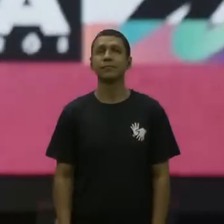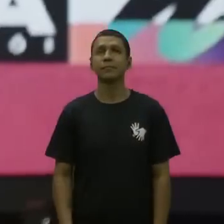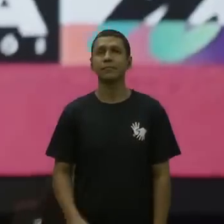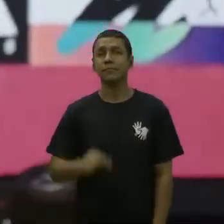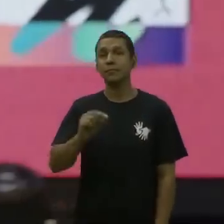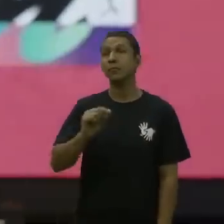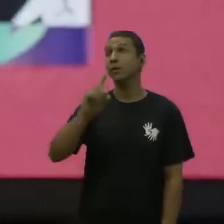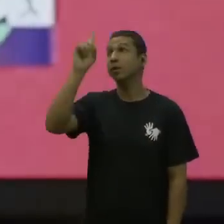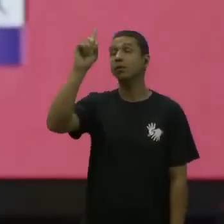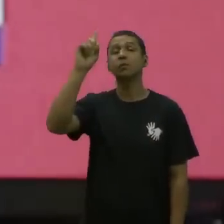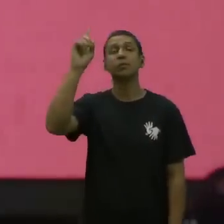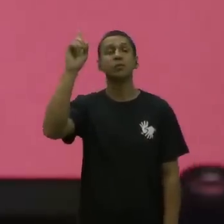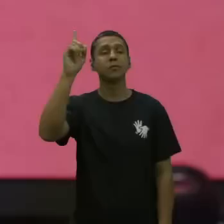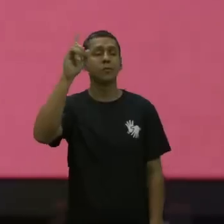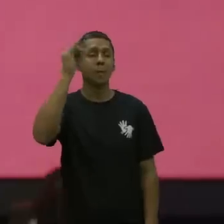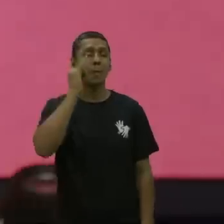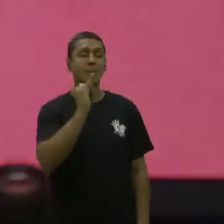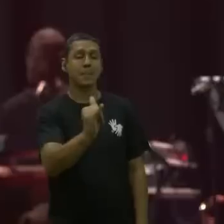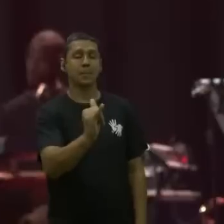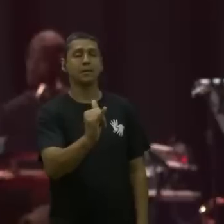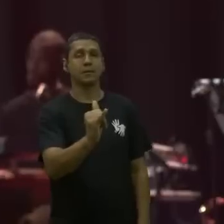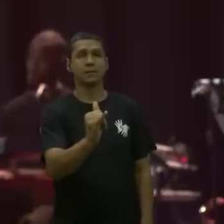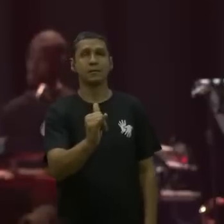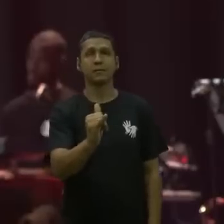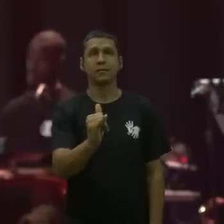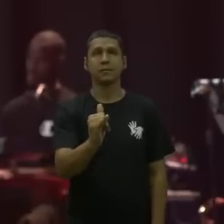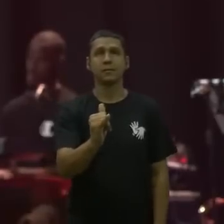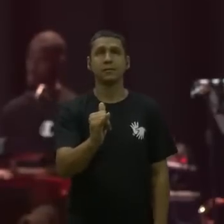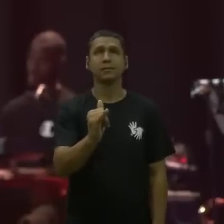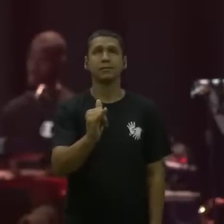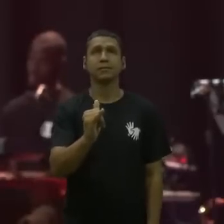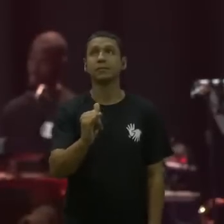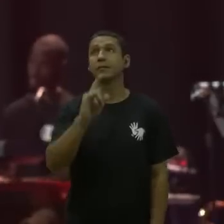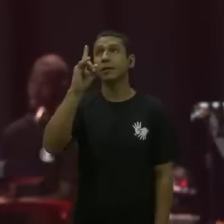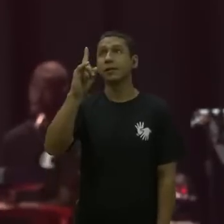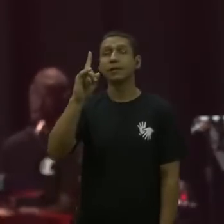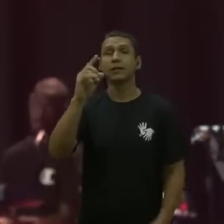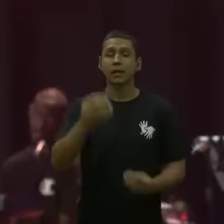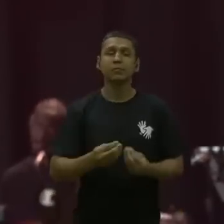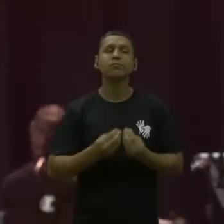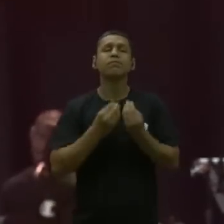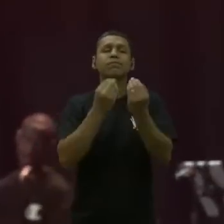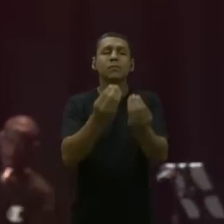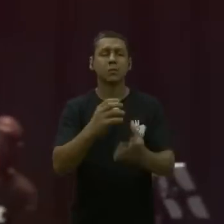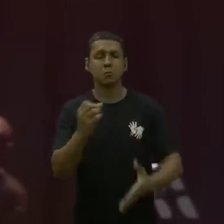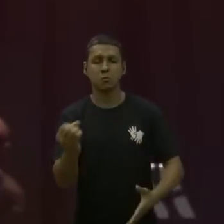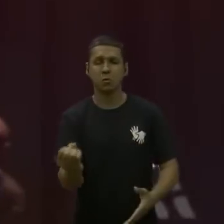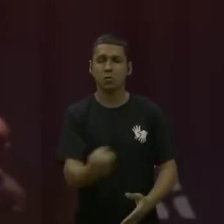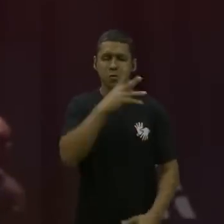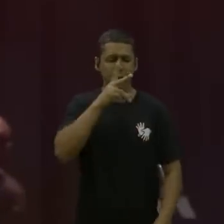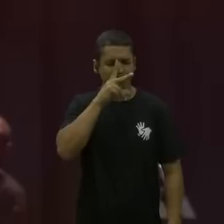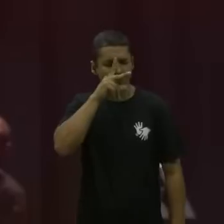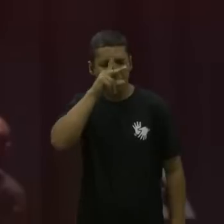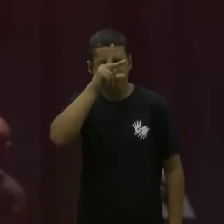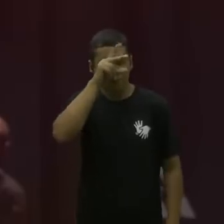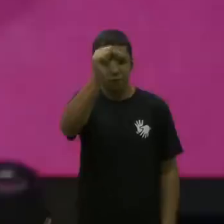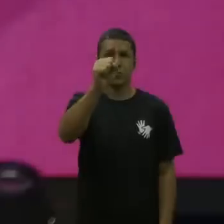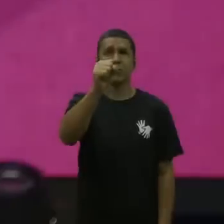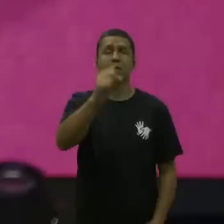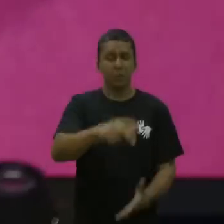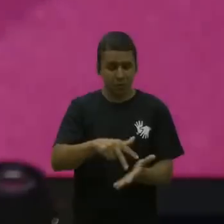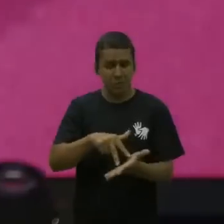O que Deus me mandou liberar, pastor Felipe, sobre essa igreja é: eu estou renovando o vigor para que eles permaneçam.